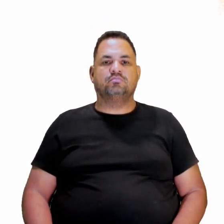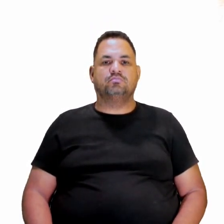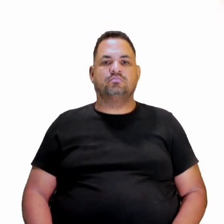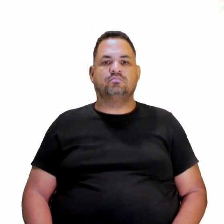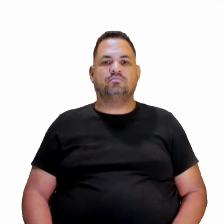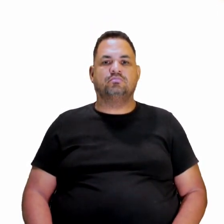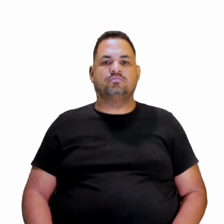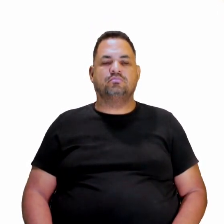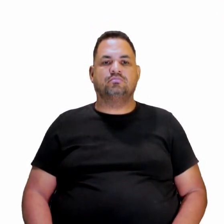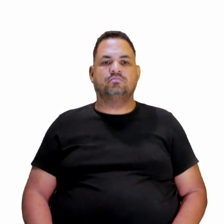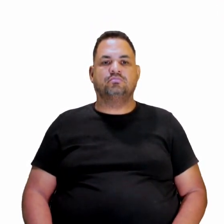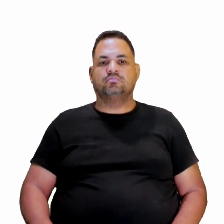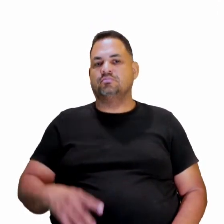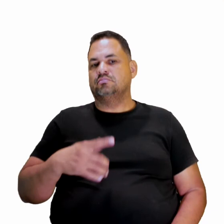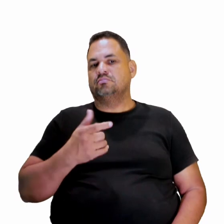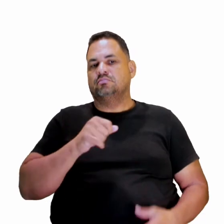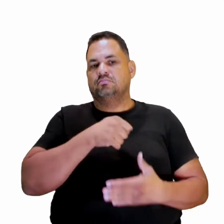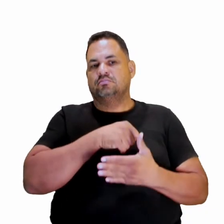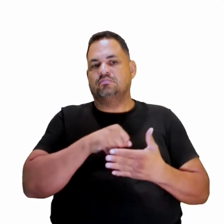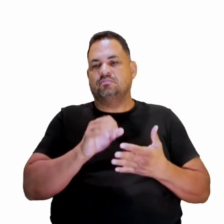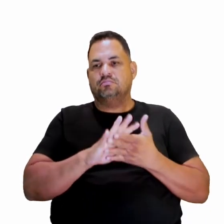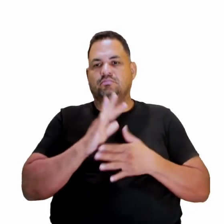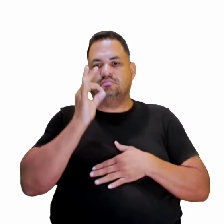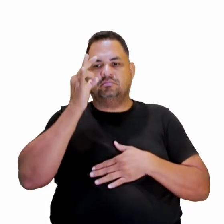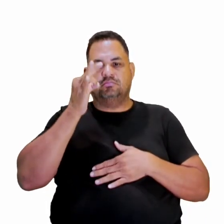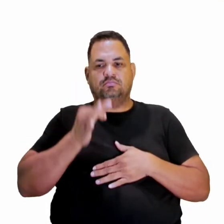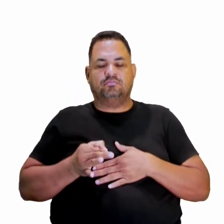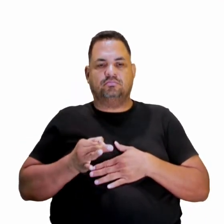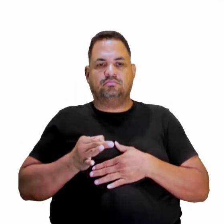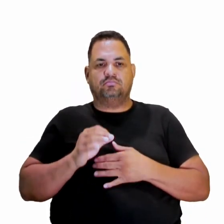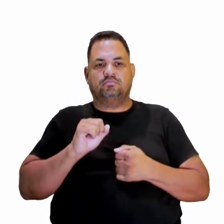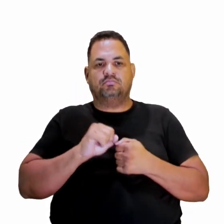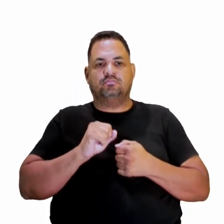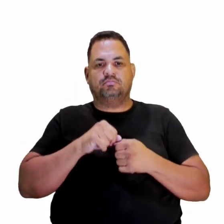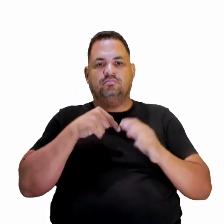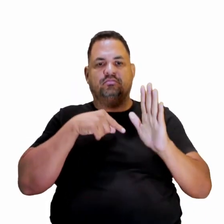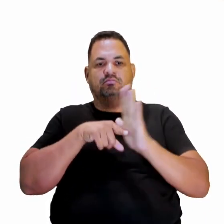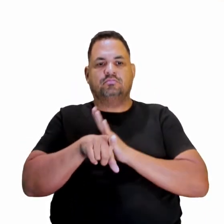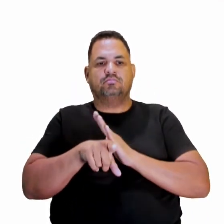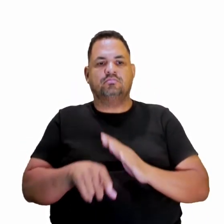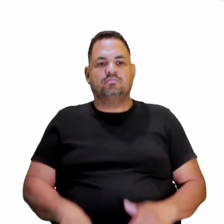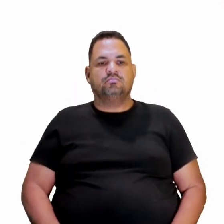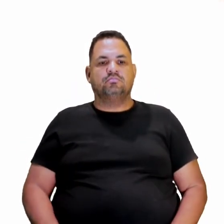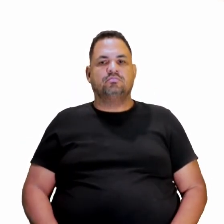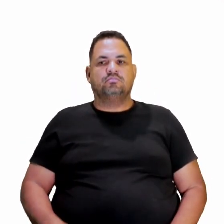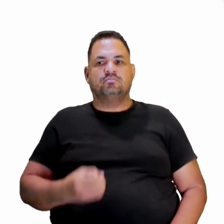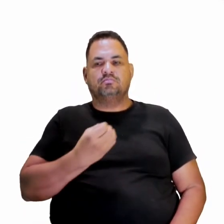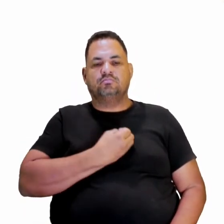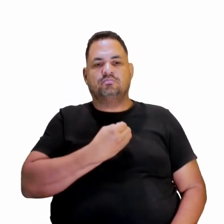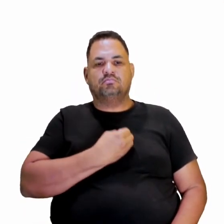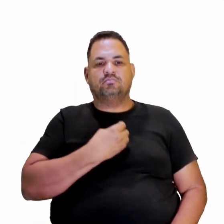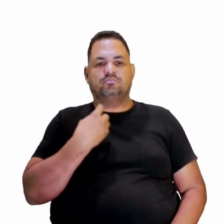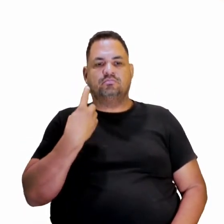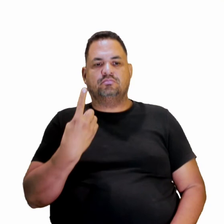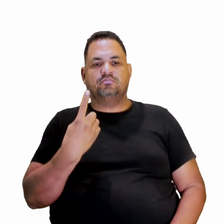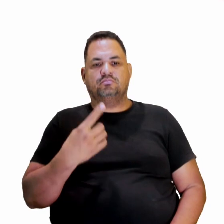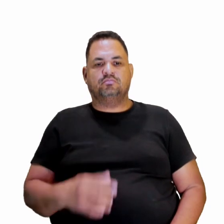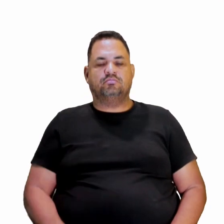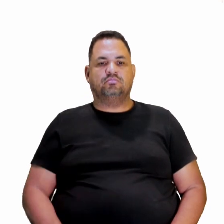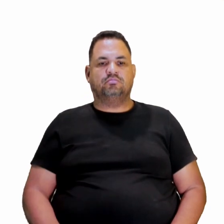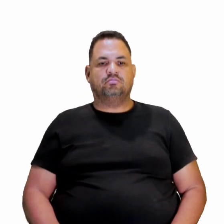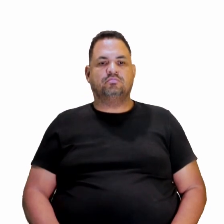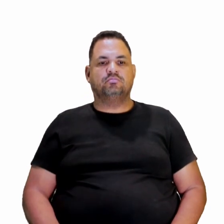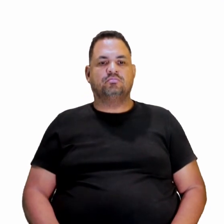make questions. Aí você ia colocar aqui na ordem correta para fazer questões, perguntas. Temos aí o número 1. Where did you go